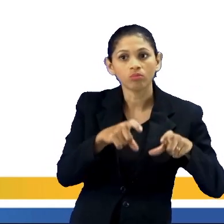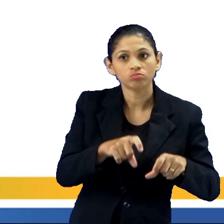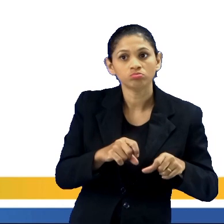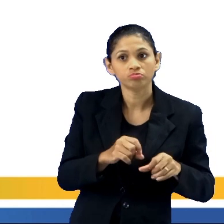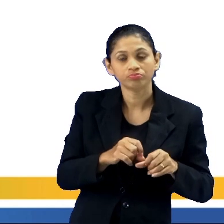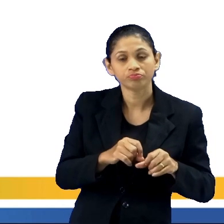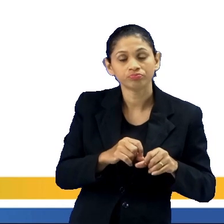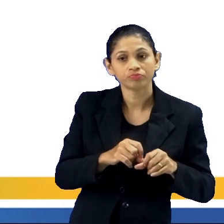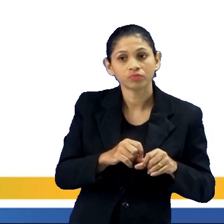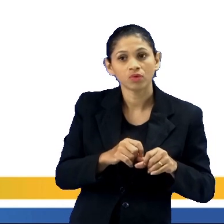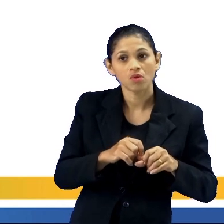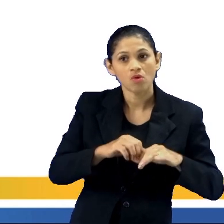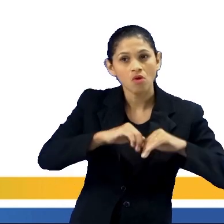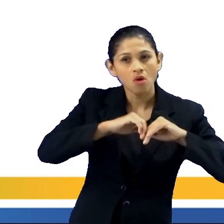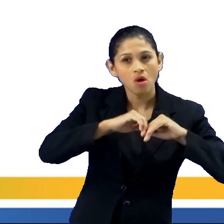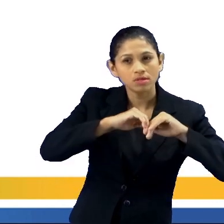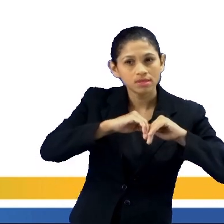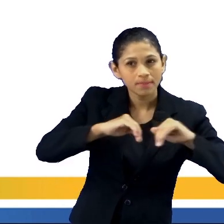desconcentração de terra,